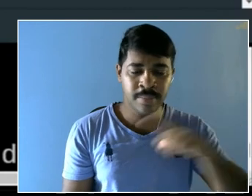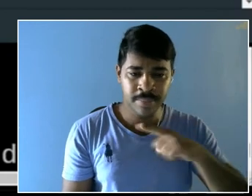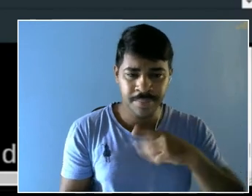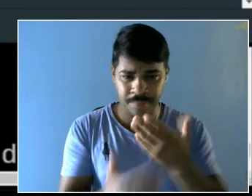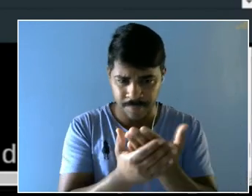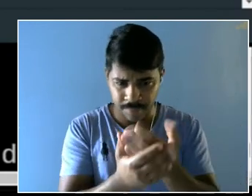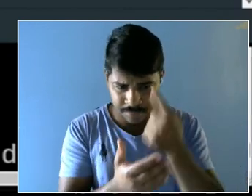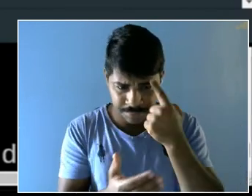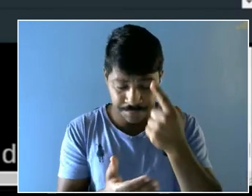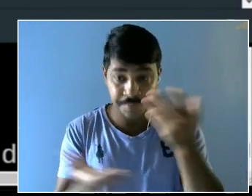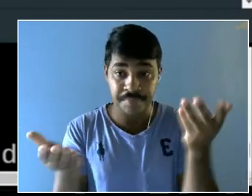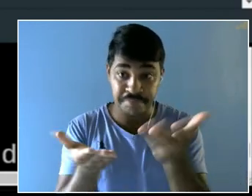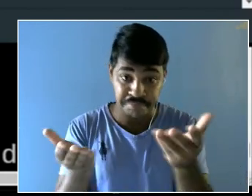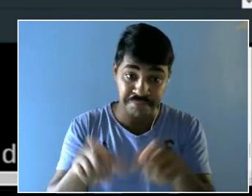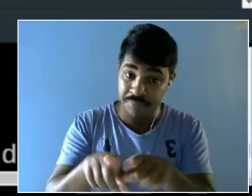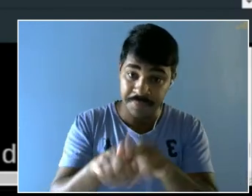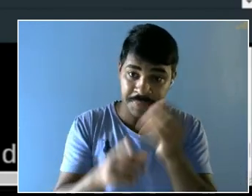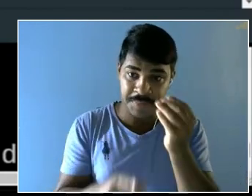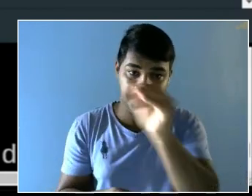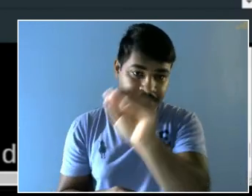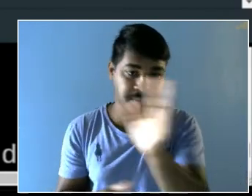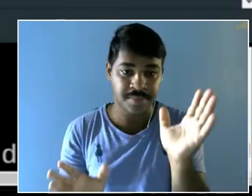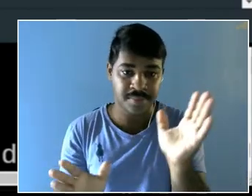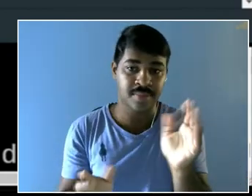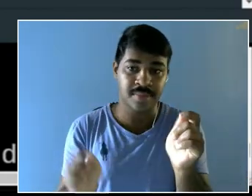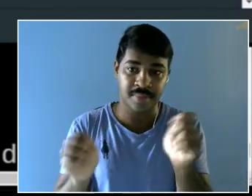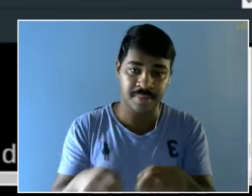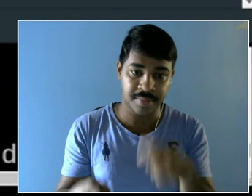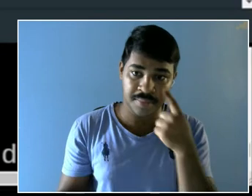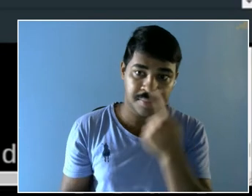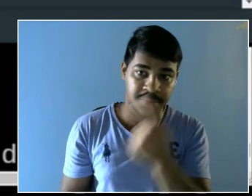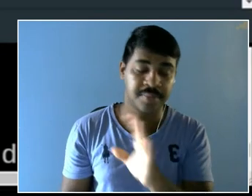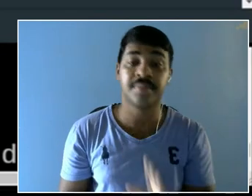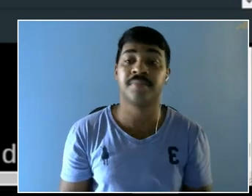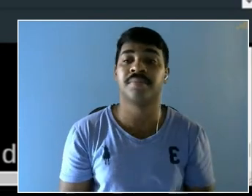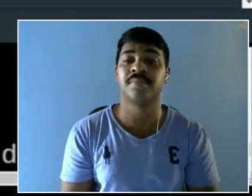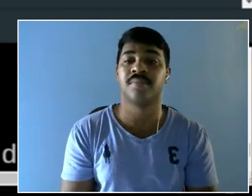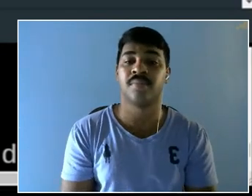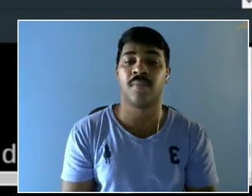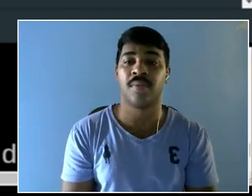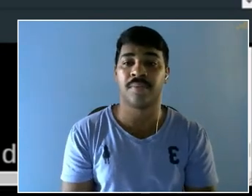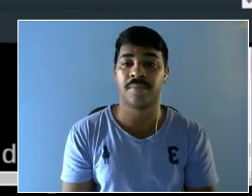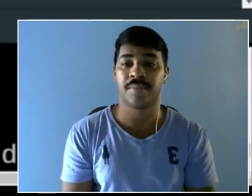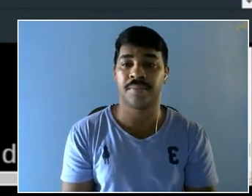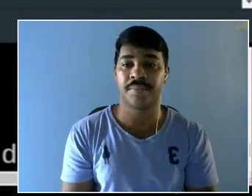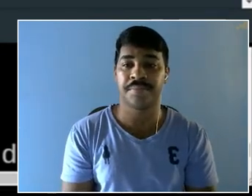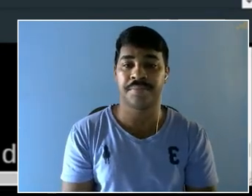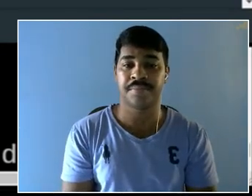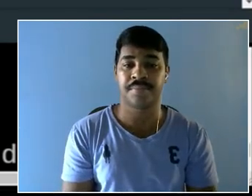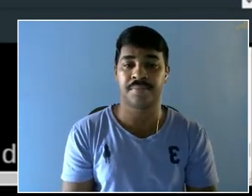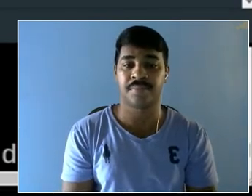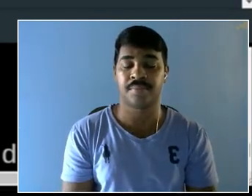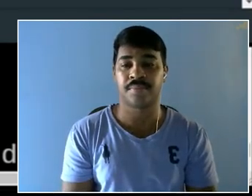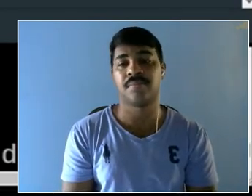Como é que vai fazer isso? Bom, vamos fazer o mais simples. Vamos fazer o enquanto executar exatamente uma vez. Como é que faz isso?